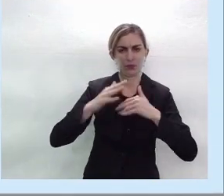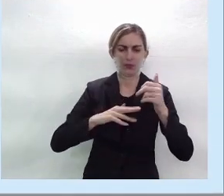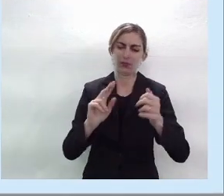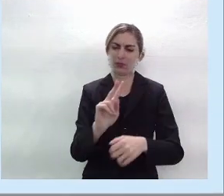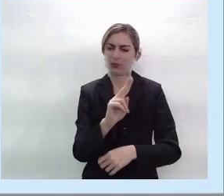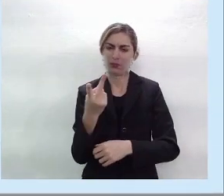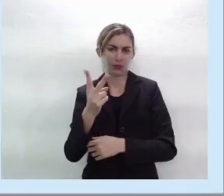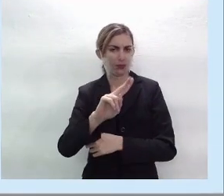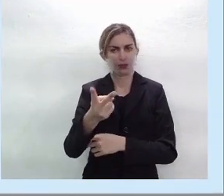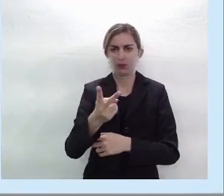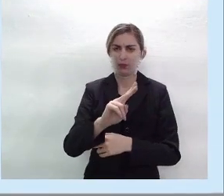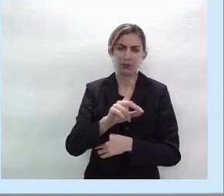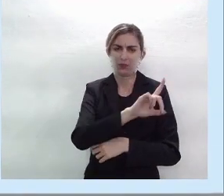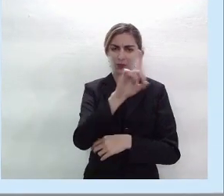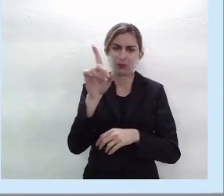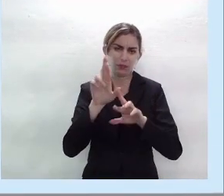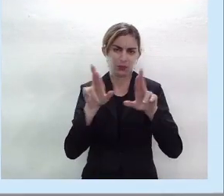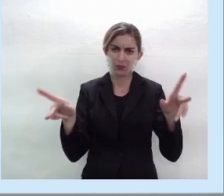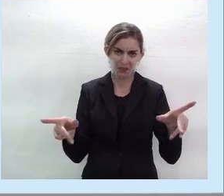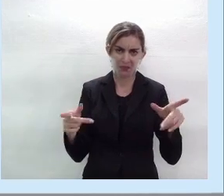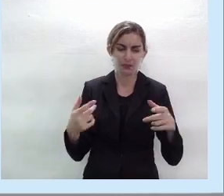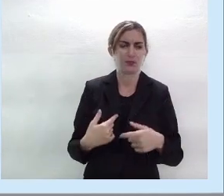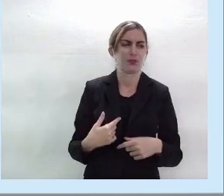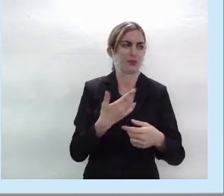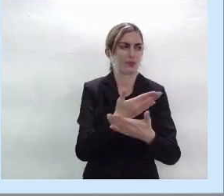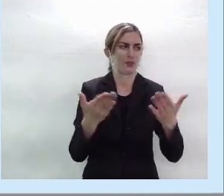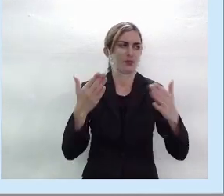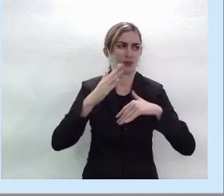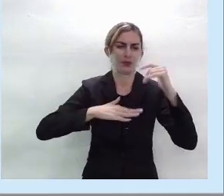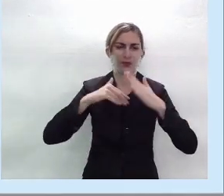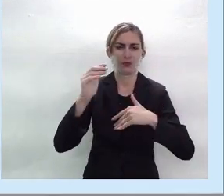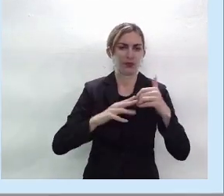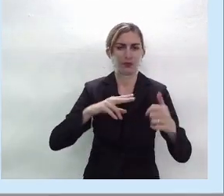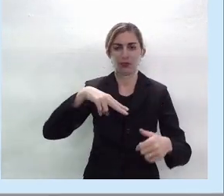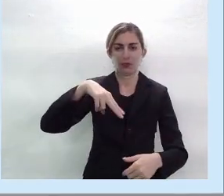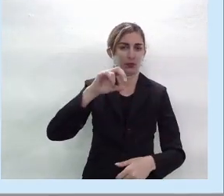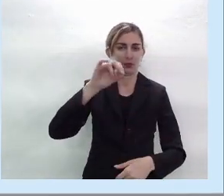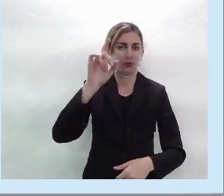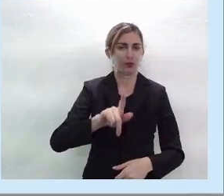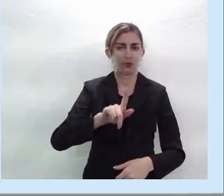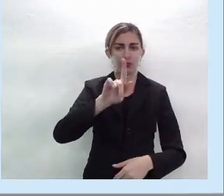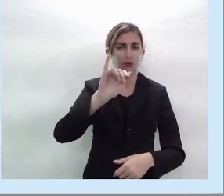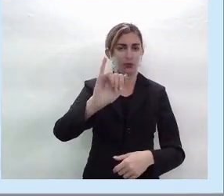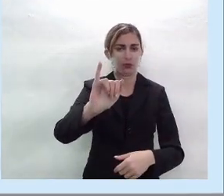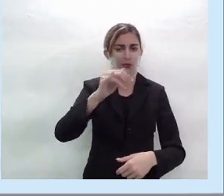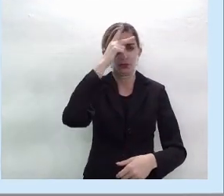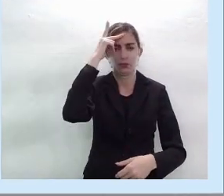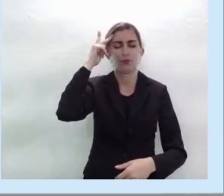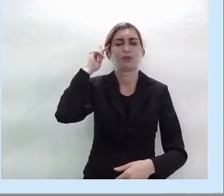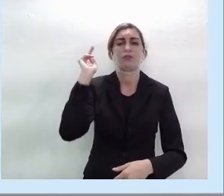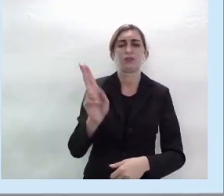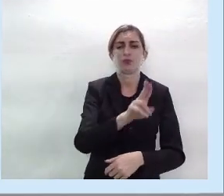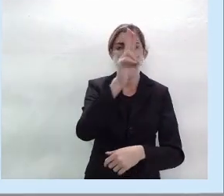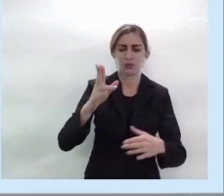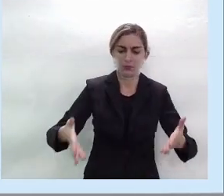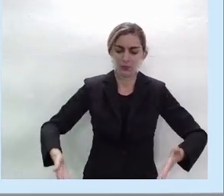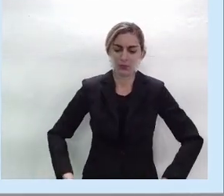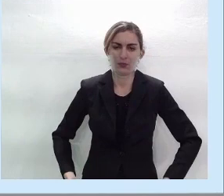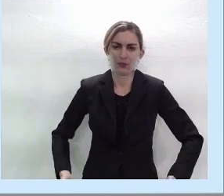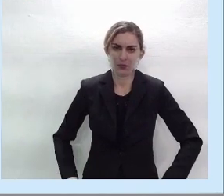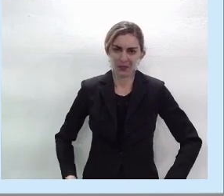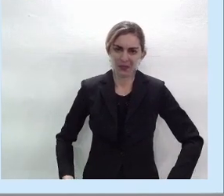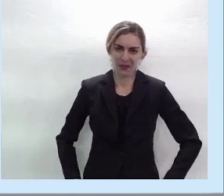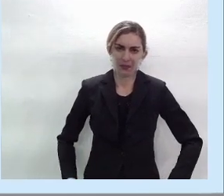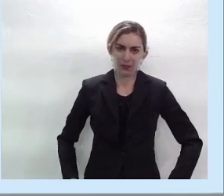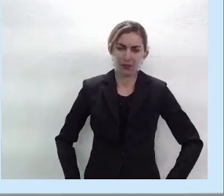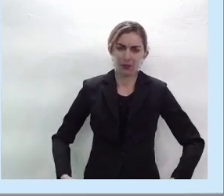campeonatos que acontecem os dois, sendo em dias diferentes, né? E aí, na prática do no-gi, as pessoas utilizam